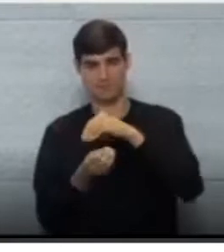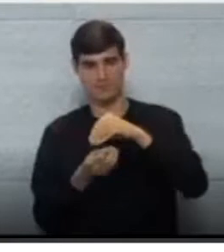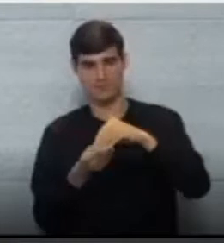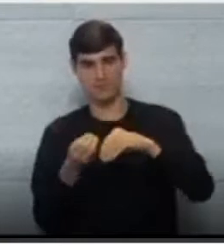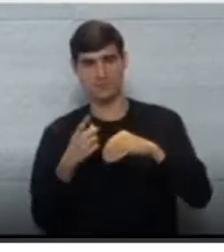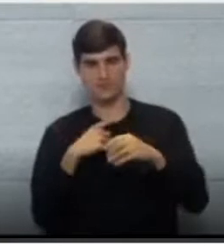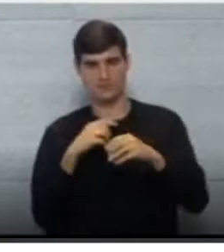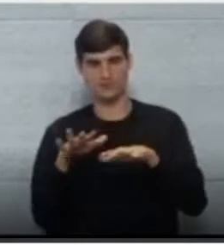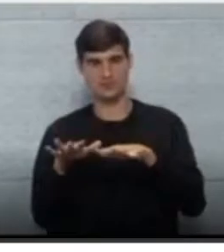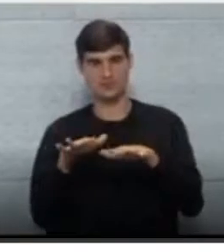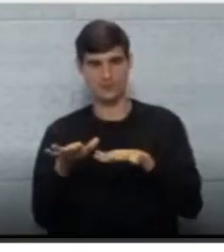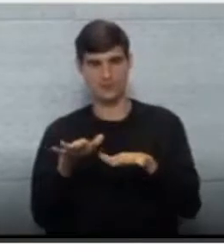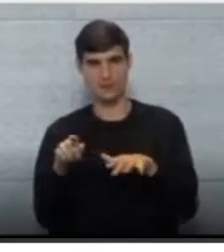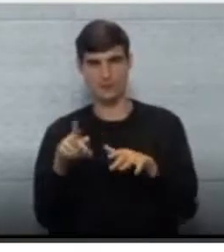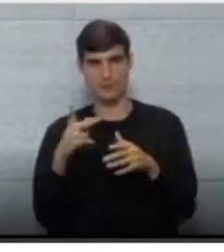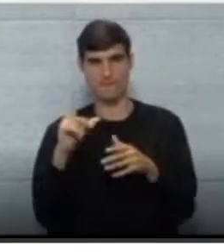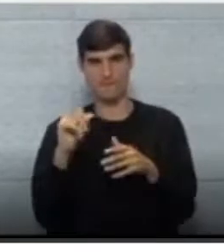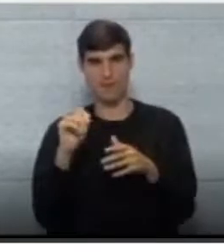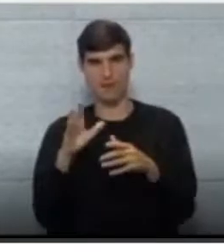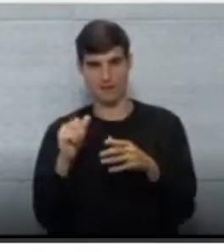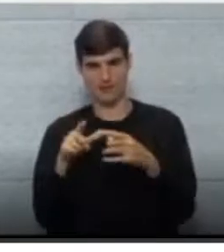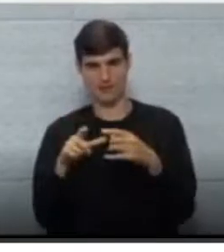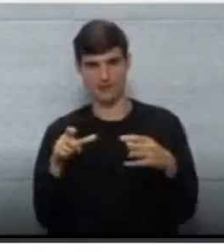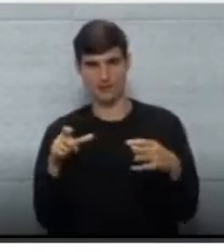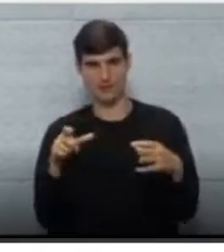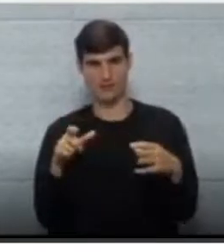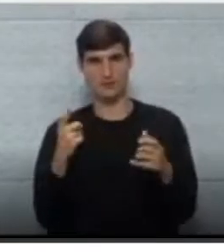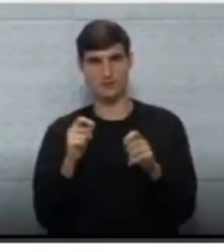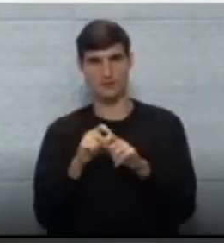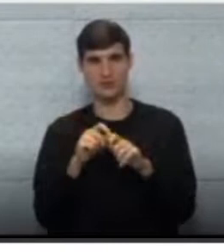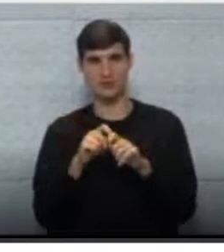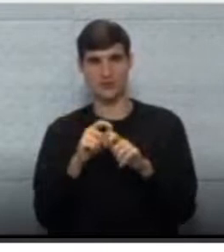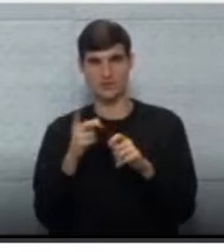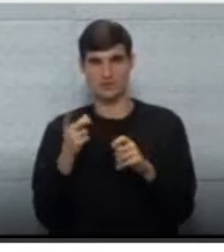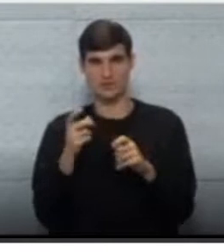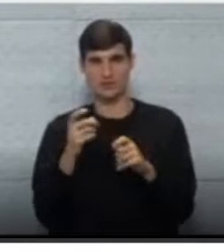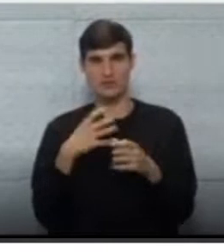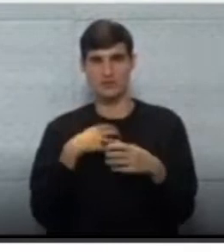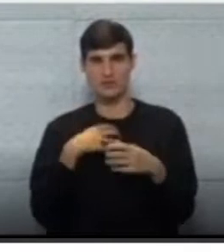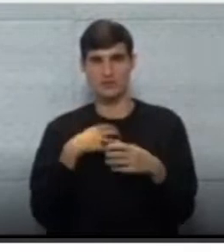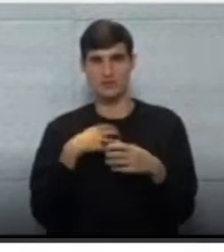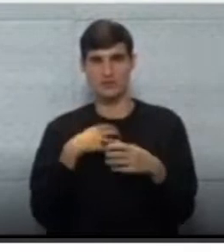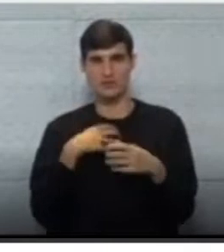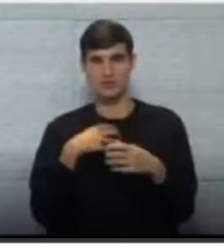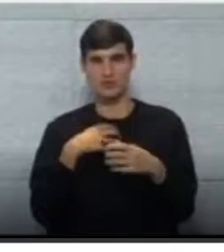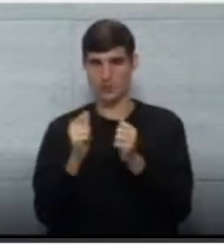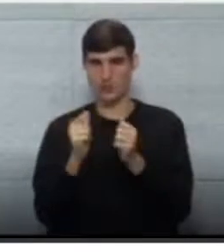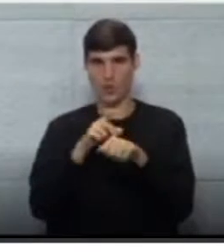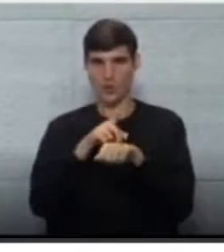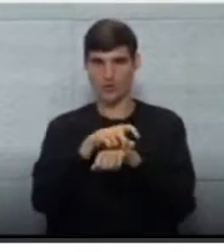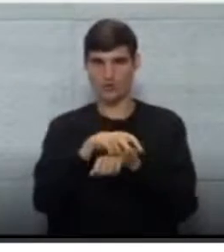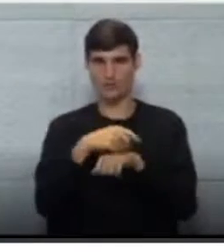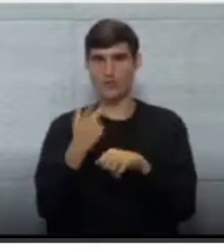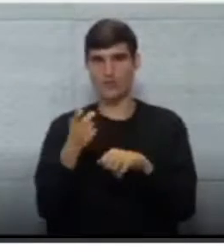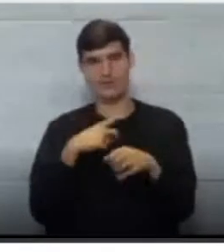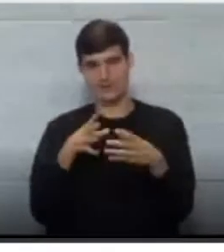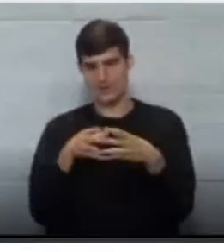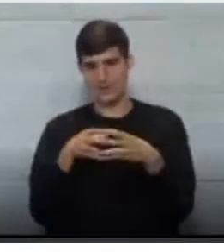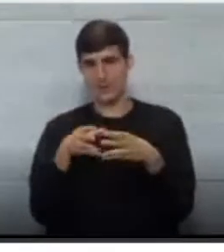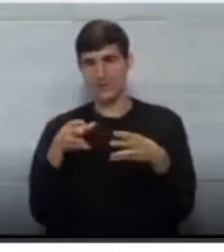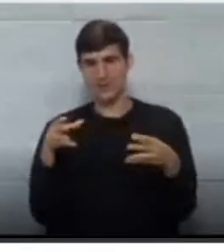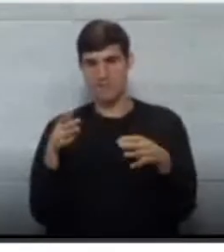faz a agitação da placa, com que faça a mistura do meio de cultura com o micro-organismo, e agora o micro-organismo vai ter o